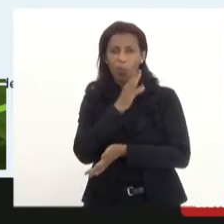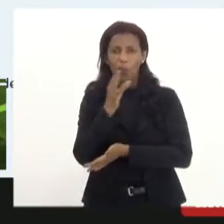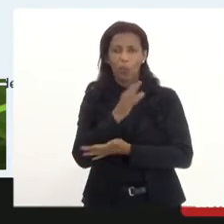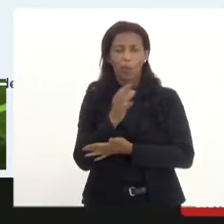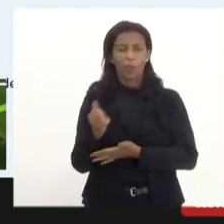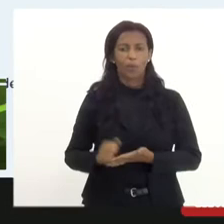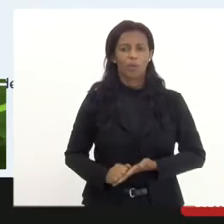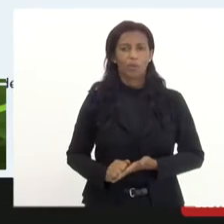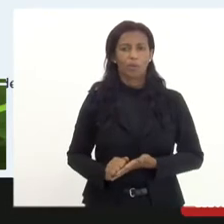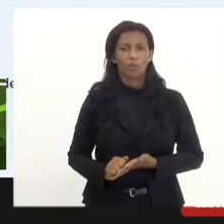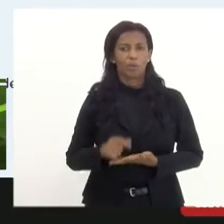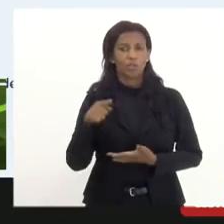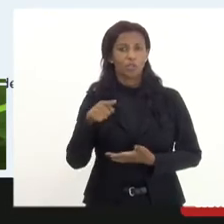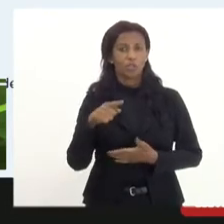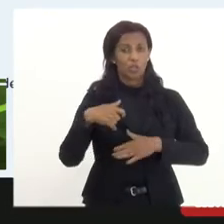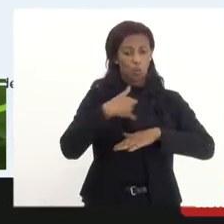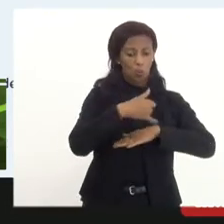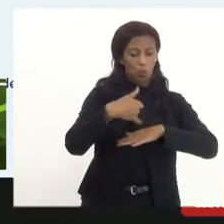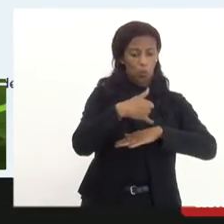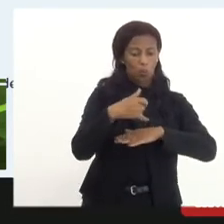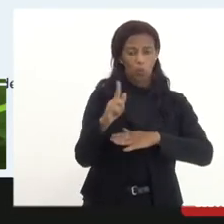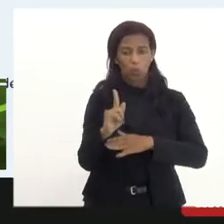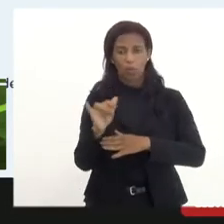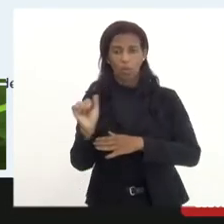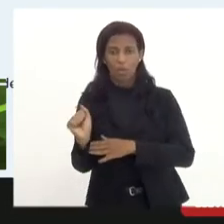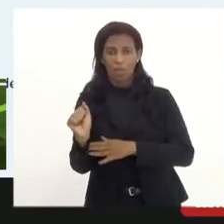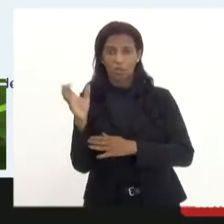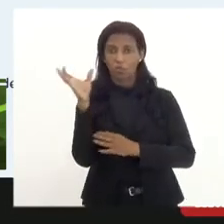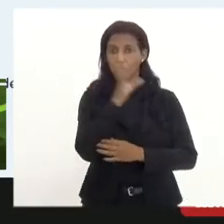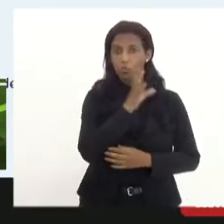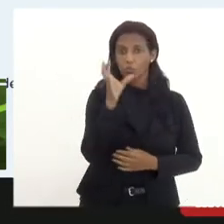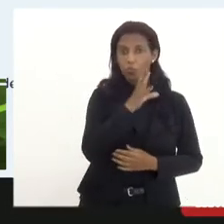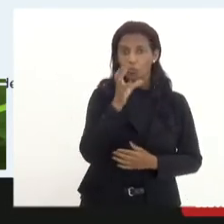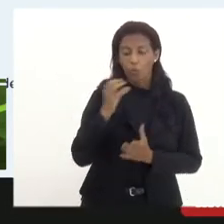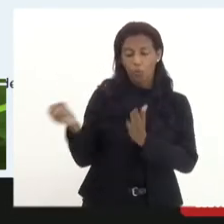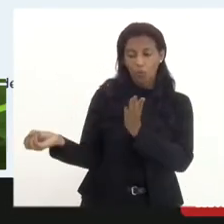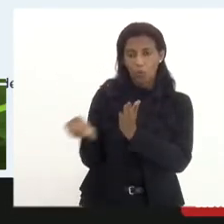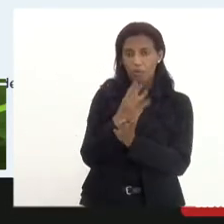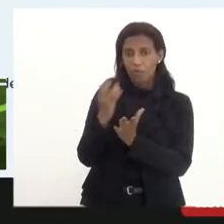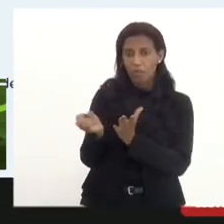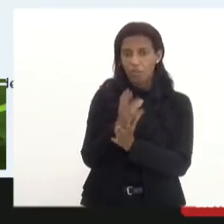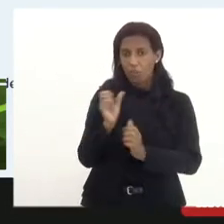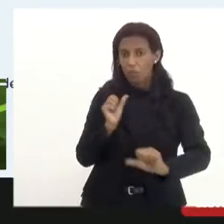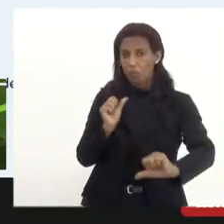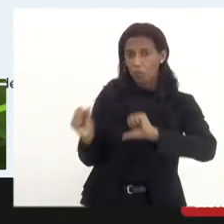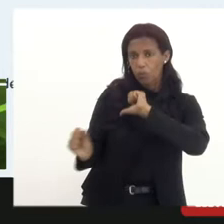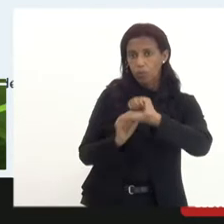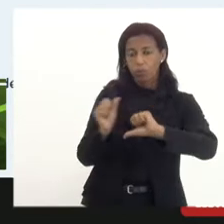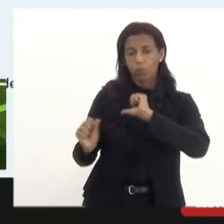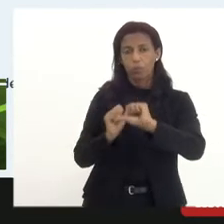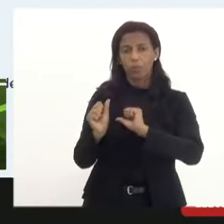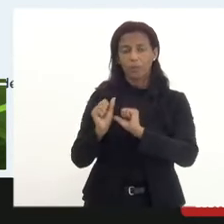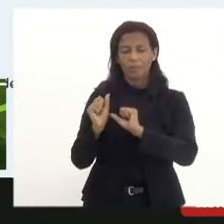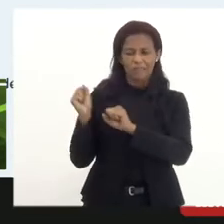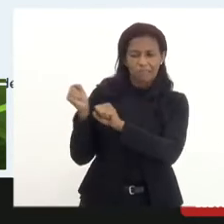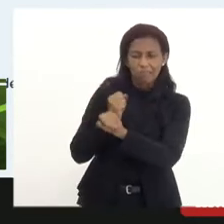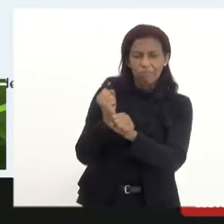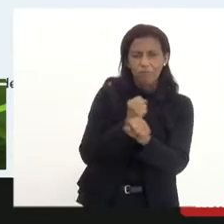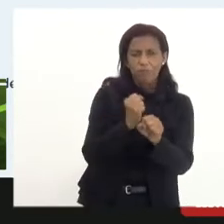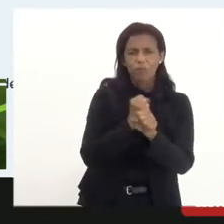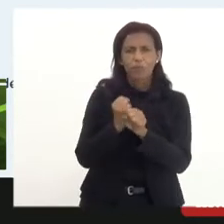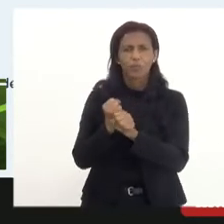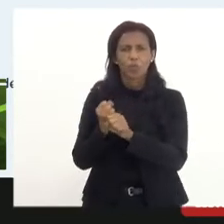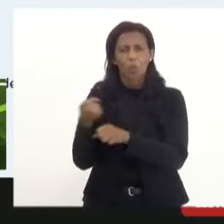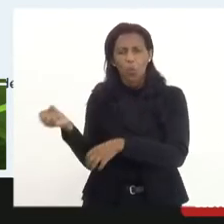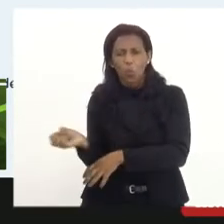da otimização do portfólio de óleo e gás, acelerando os investimentos em renováveis e construindo